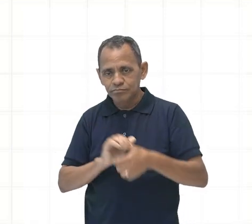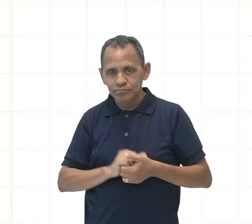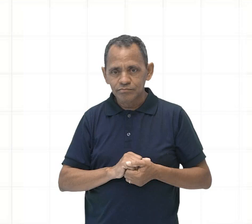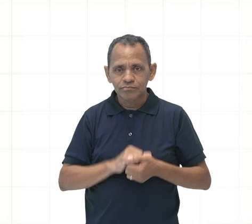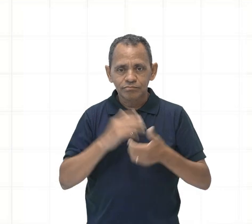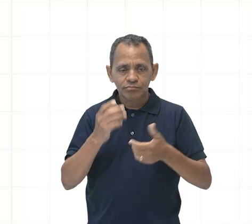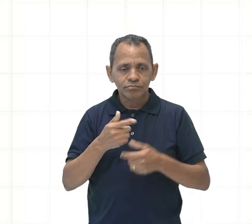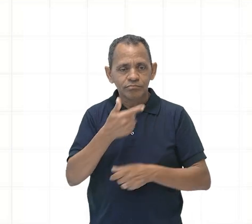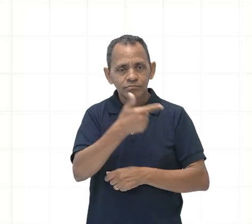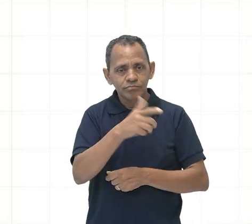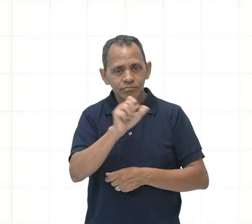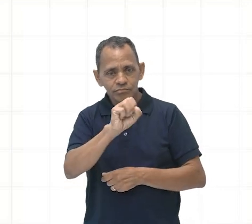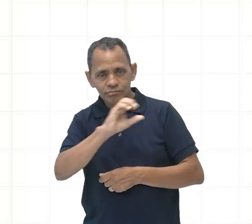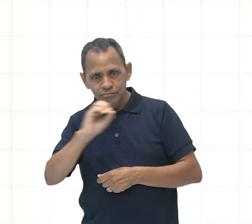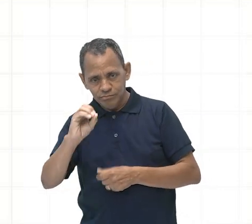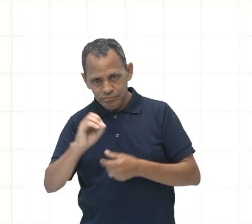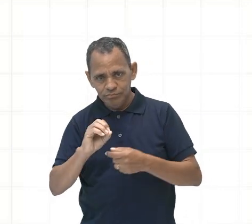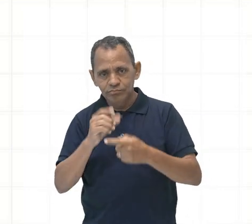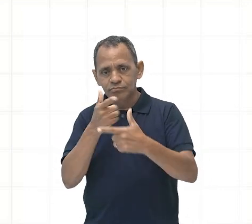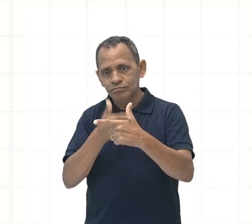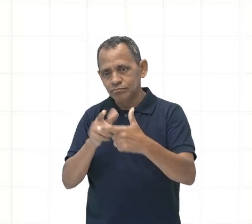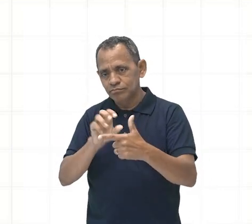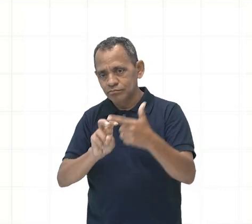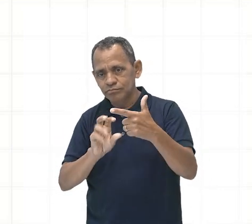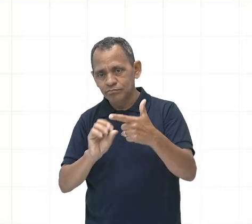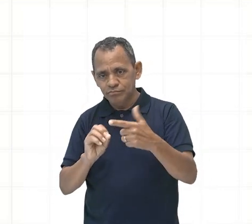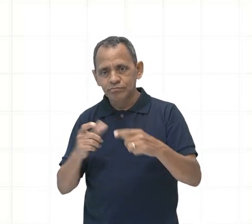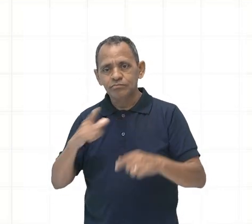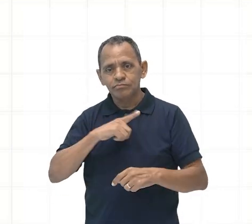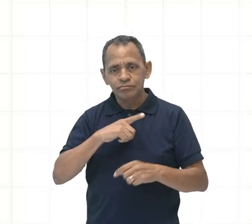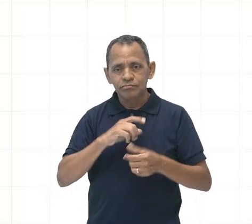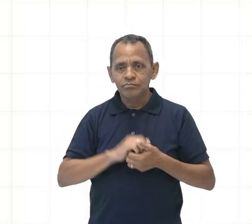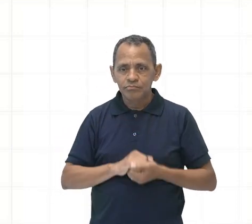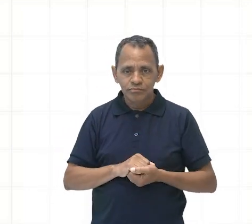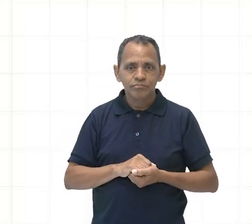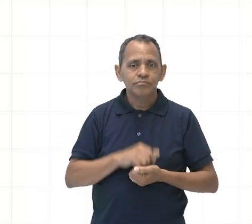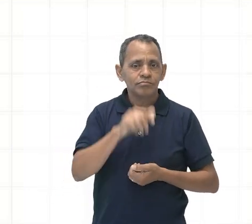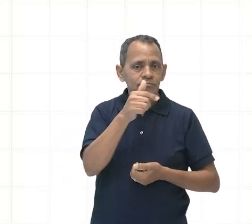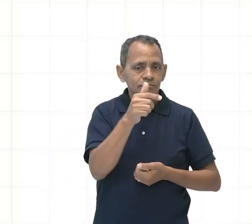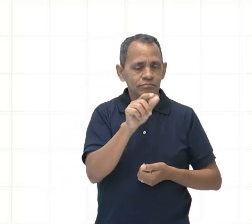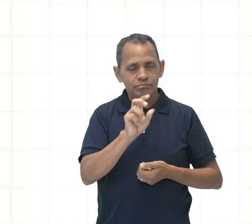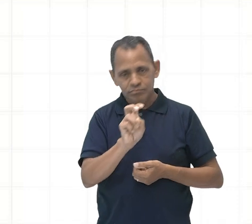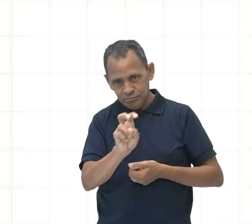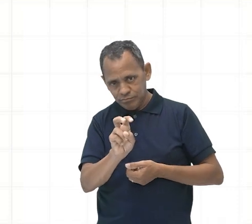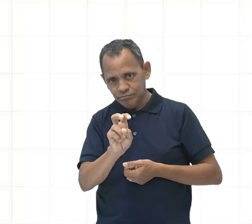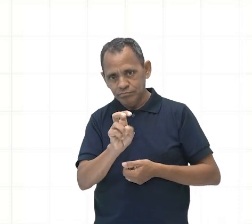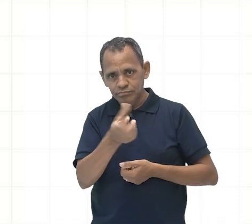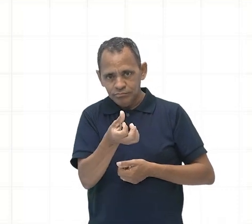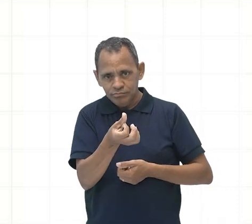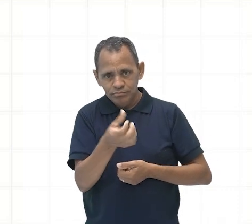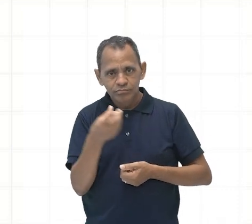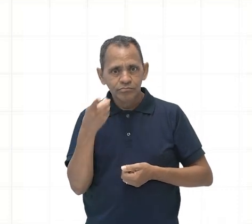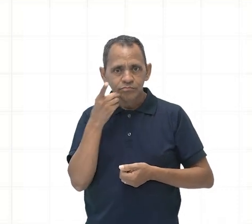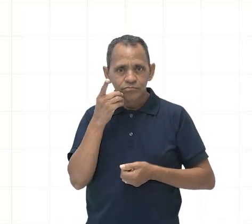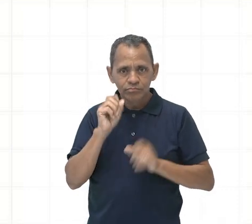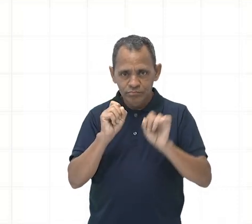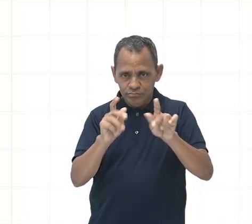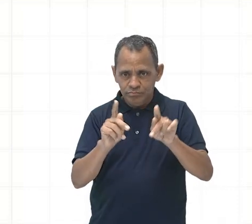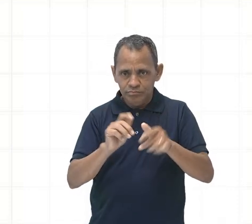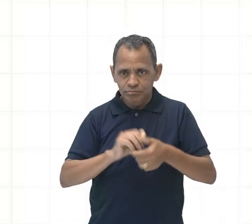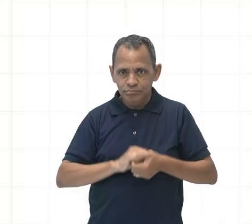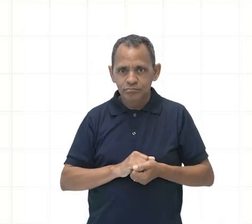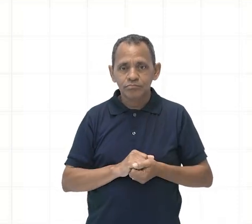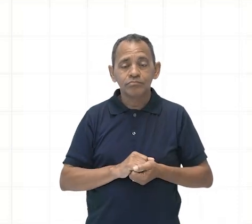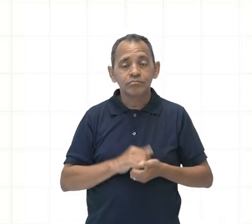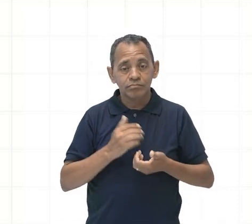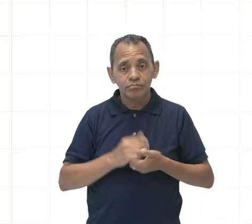ficar 2.800 dividido por 50, que nós vamos obter um total de 56 dias. Tudo bem?